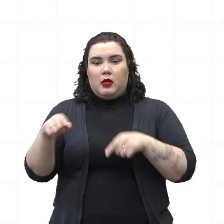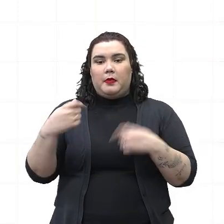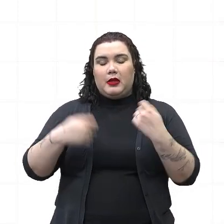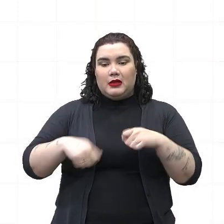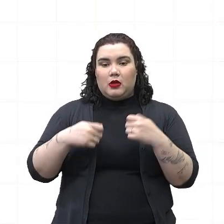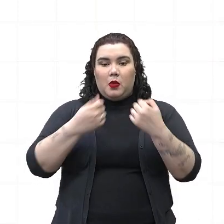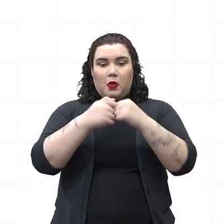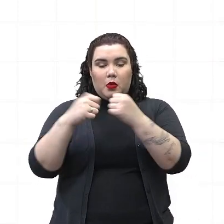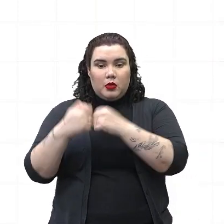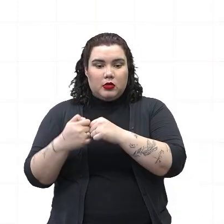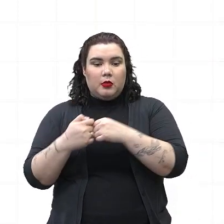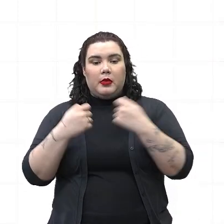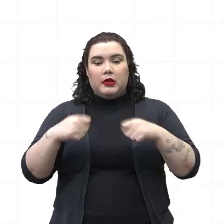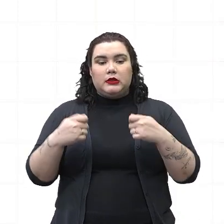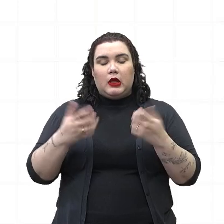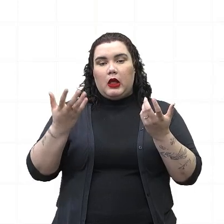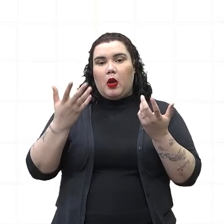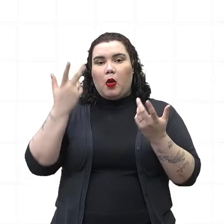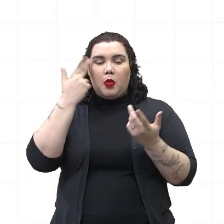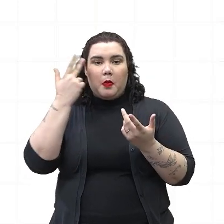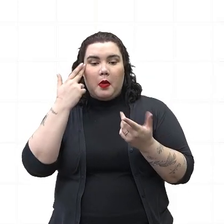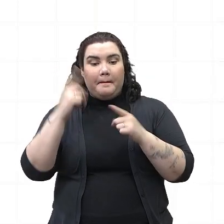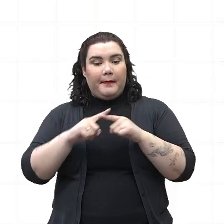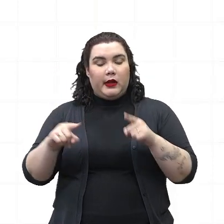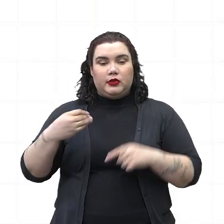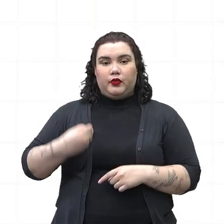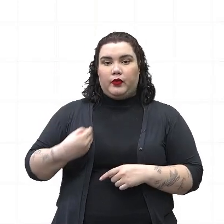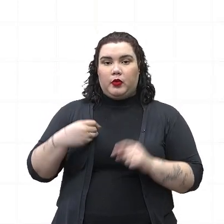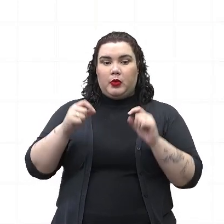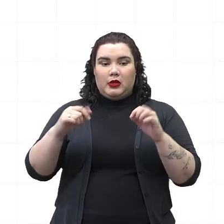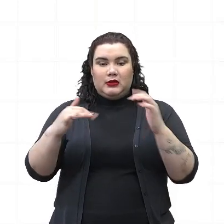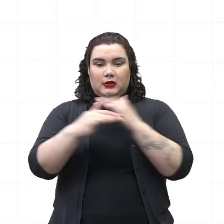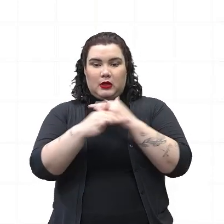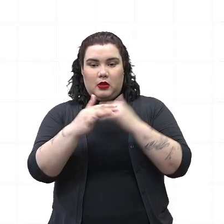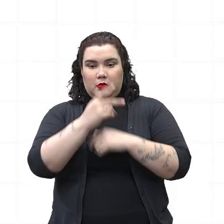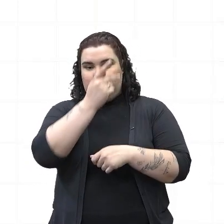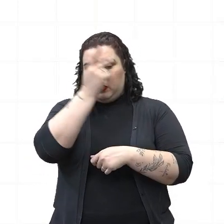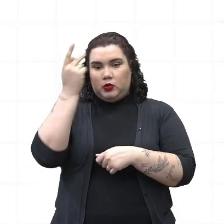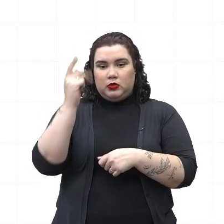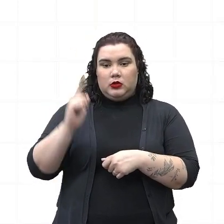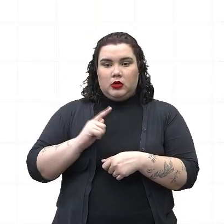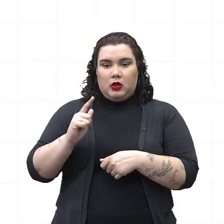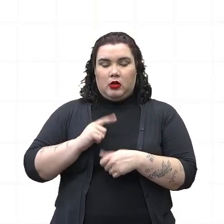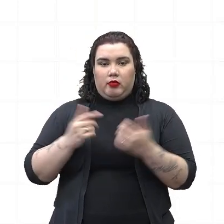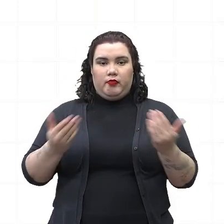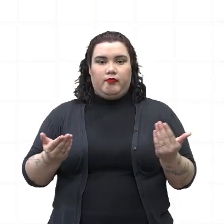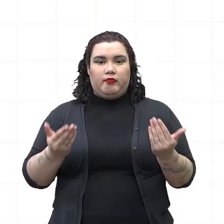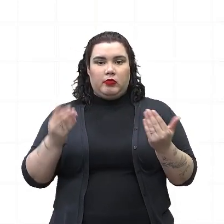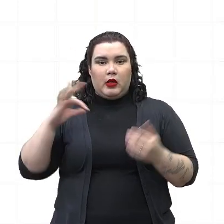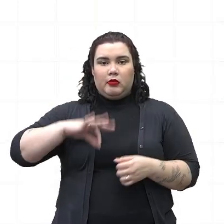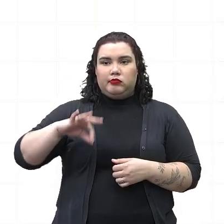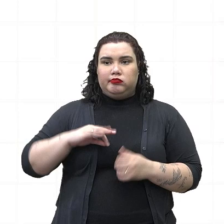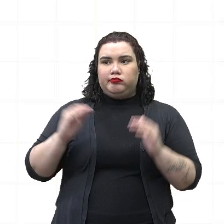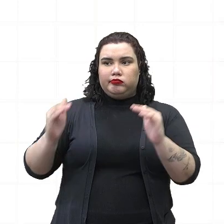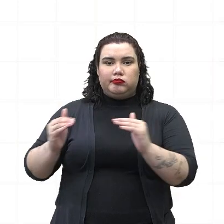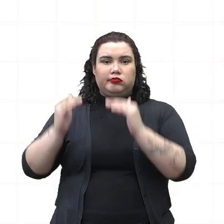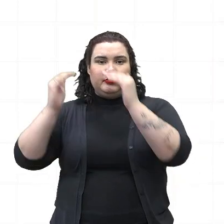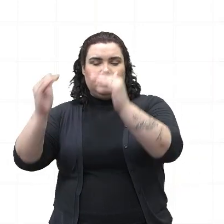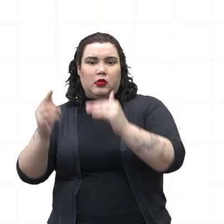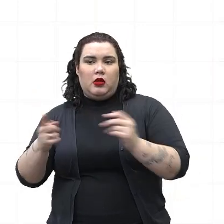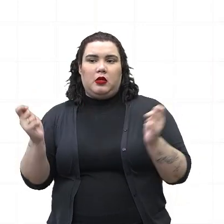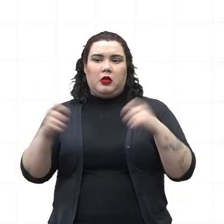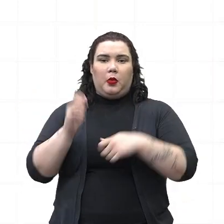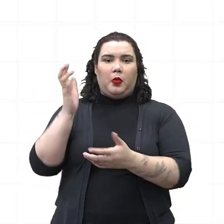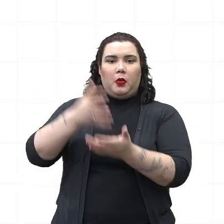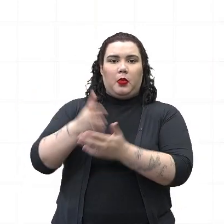deveria ser bastante comum, mas como a gente vive aí, né, nas cidades onde as pessoas têm um poder de renda maior, tem possibilidade de